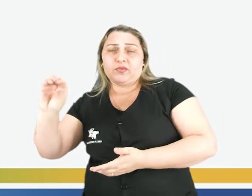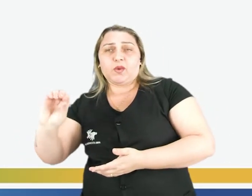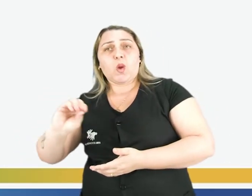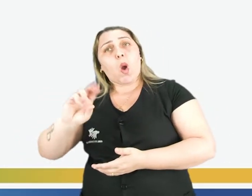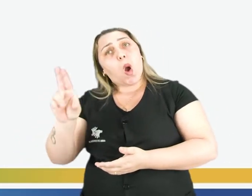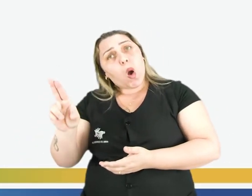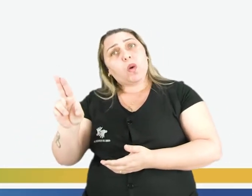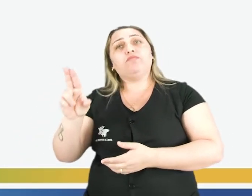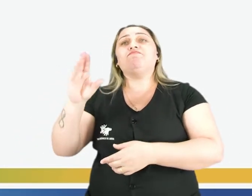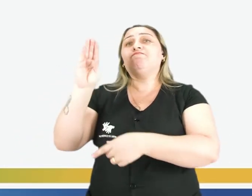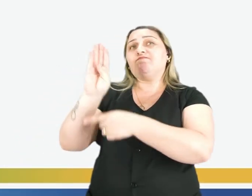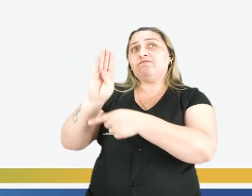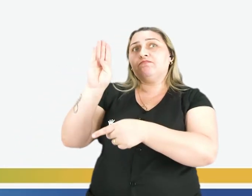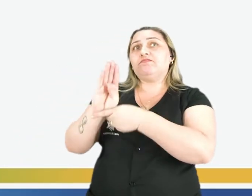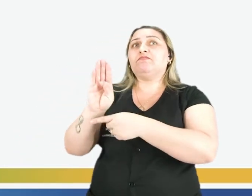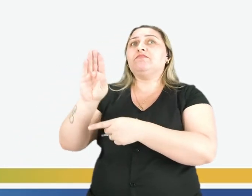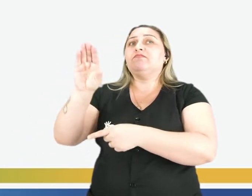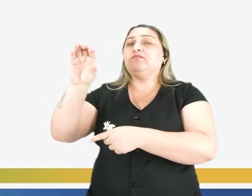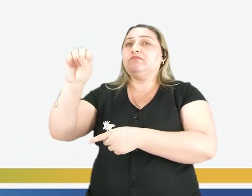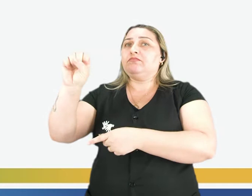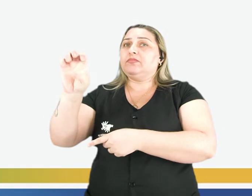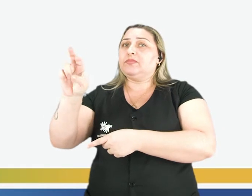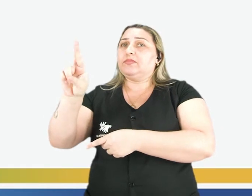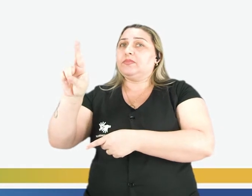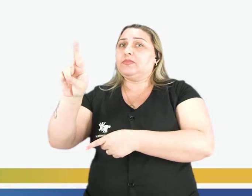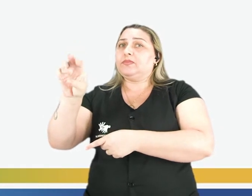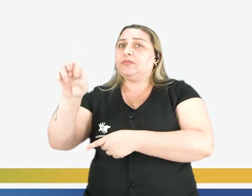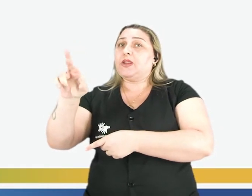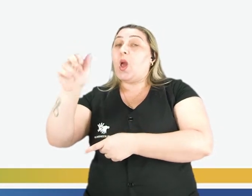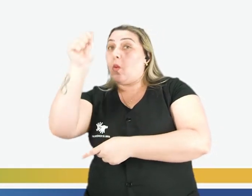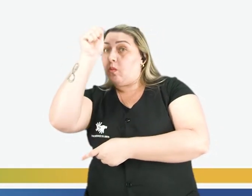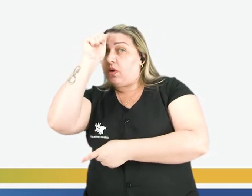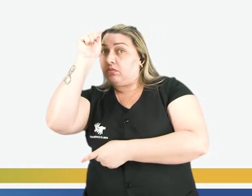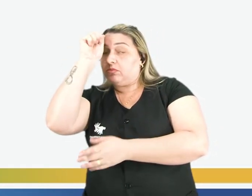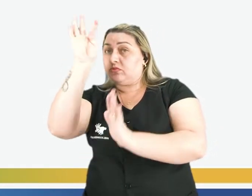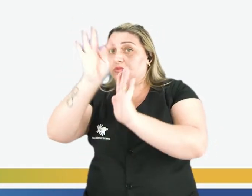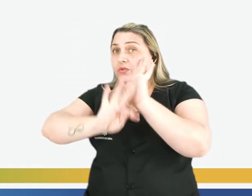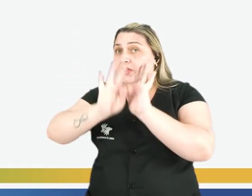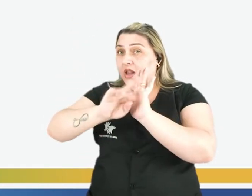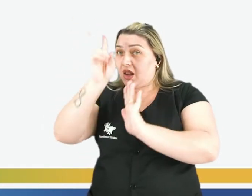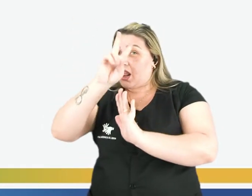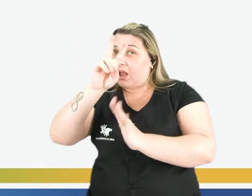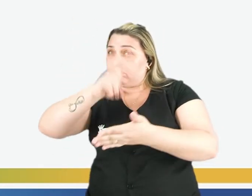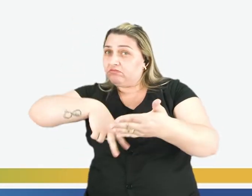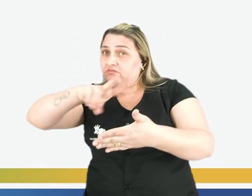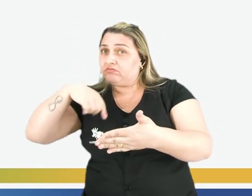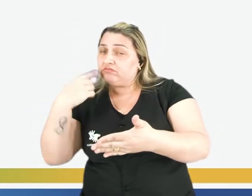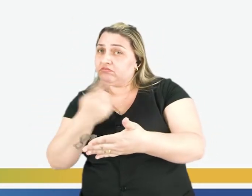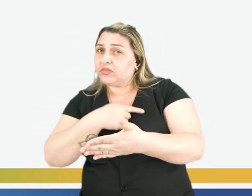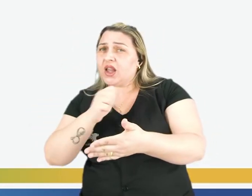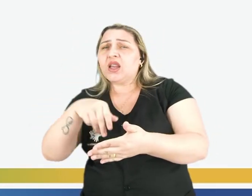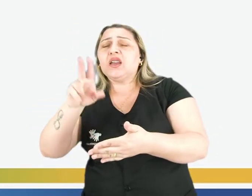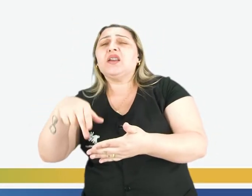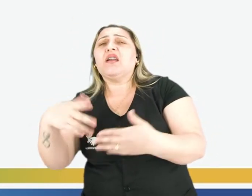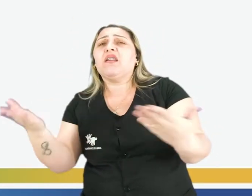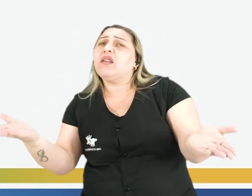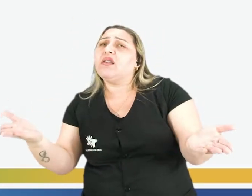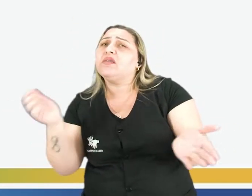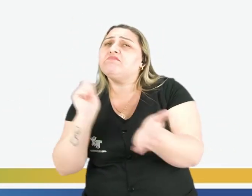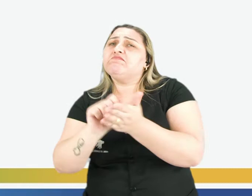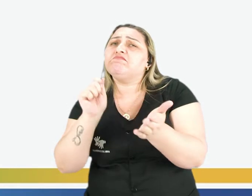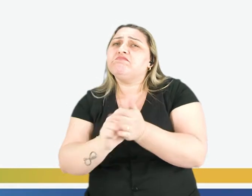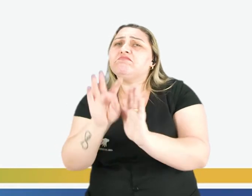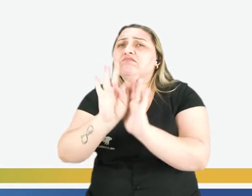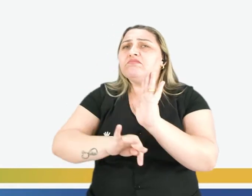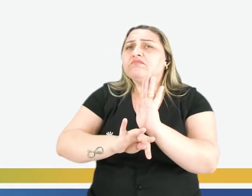José? Nós estamos falando aqui do autor do texto. Vocês lembram o texto que nós lemos anteriormente? Quem seria o autor? Vocês já